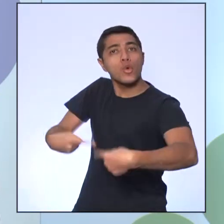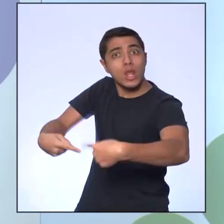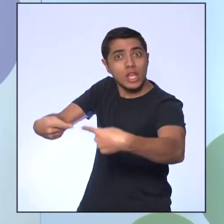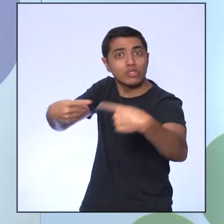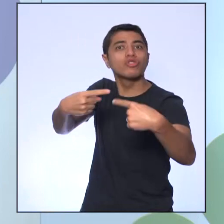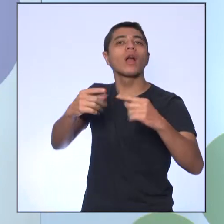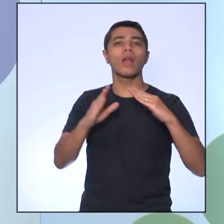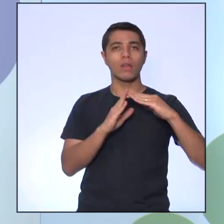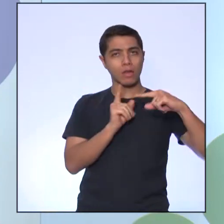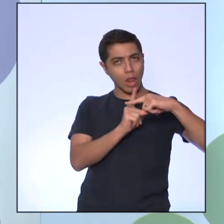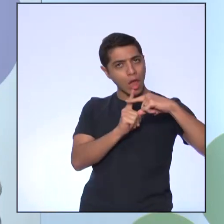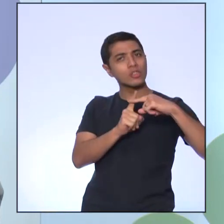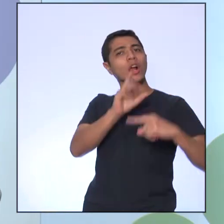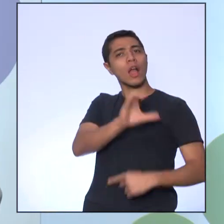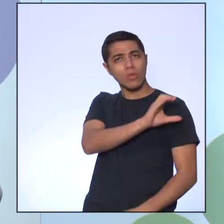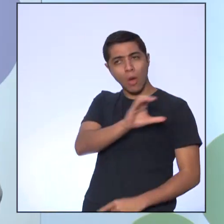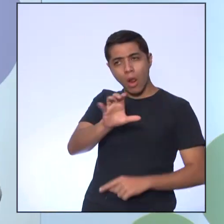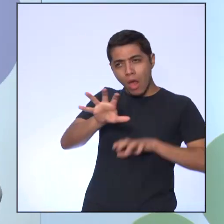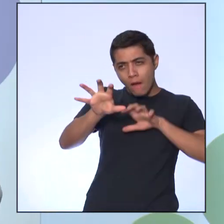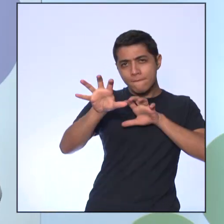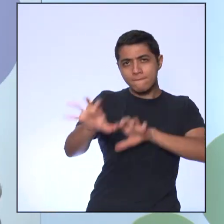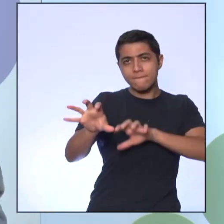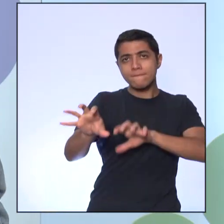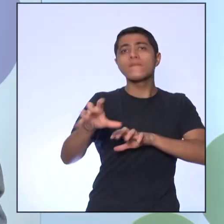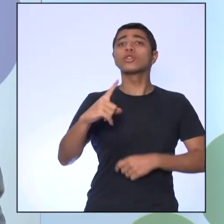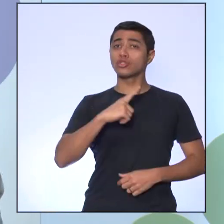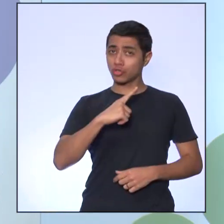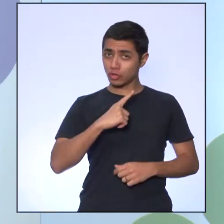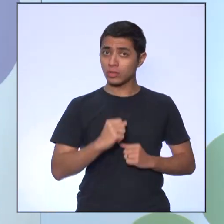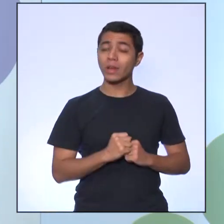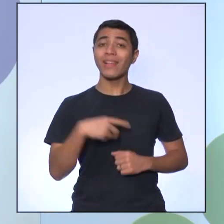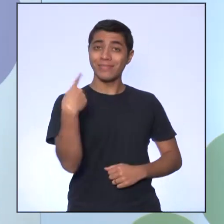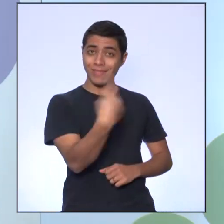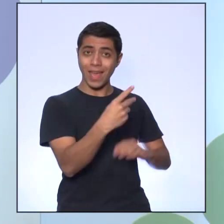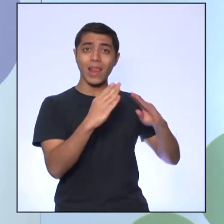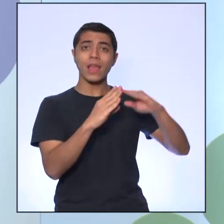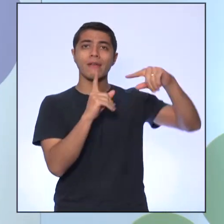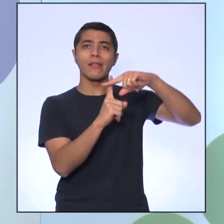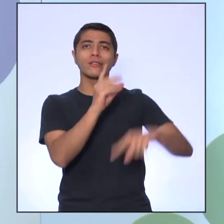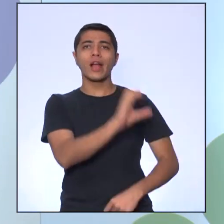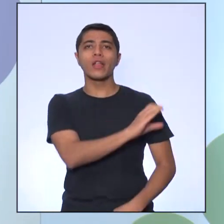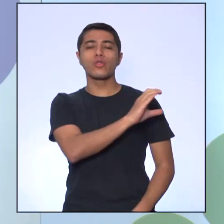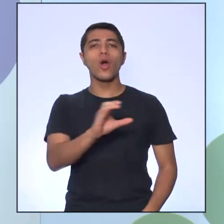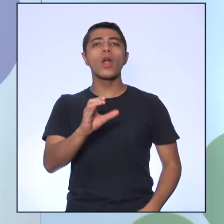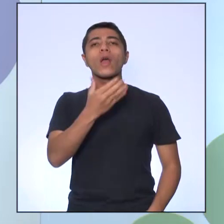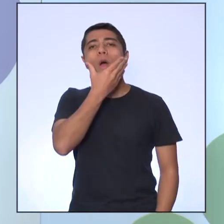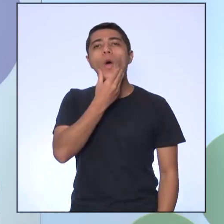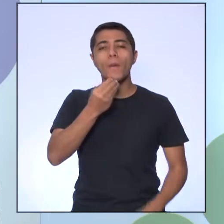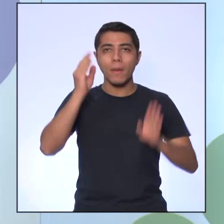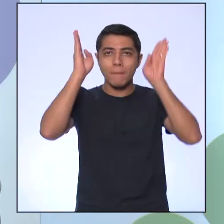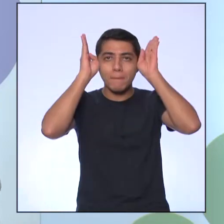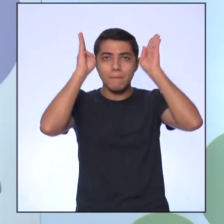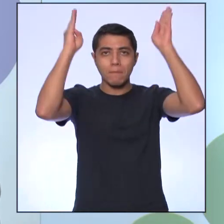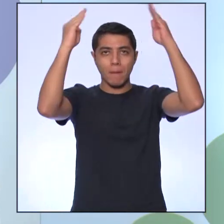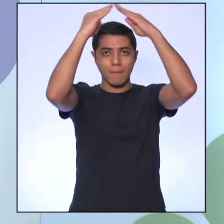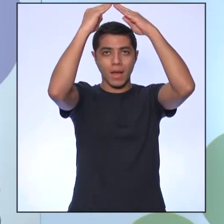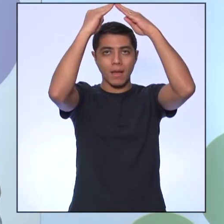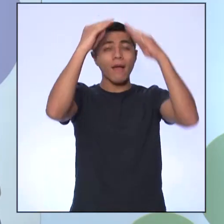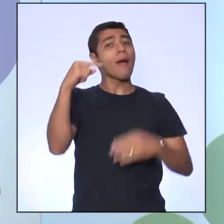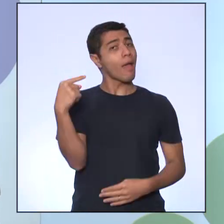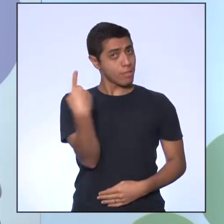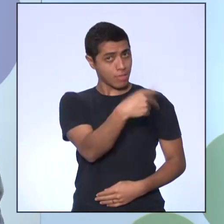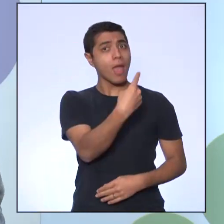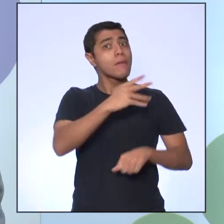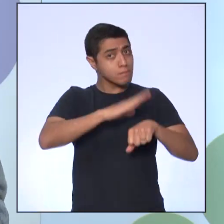muito tempo eram os papas da Igreja Católica que coroavam os reis, né? Não existia a ascensão de alguém